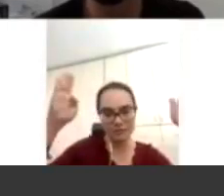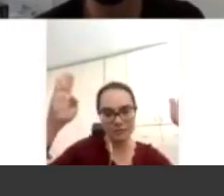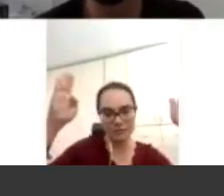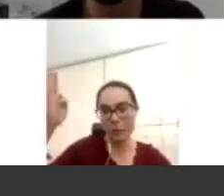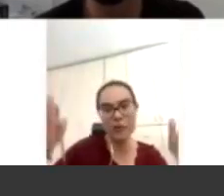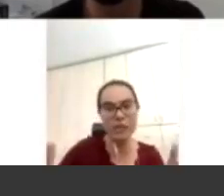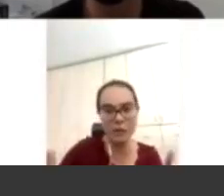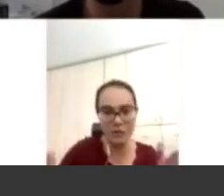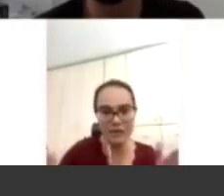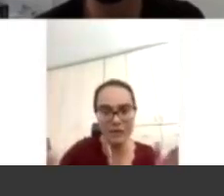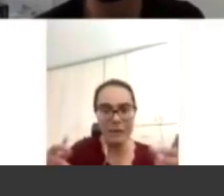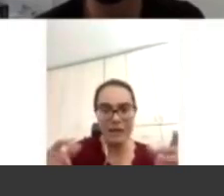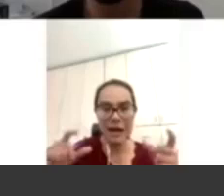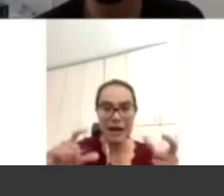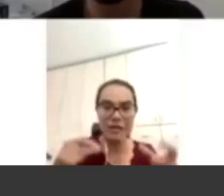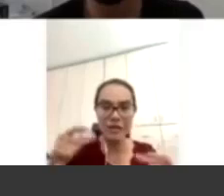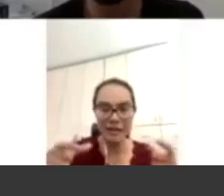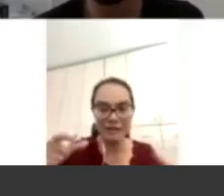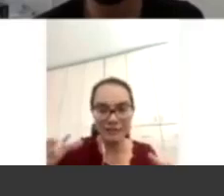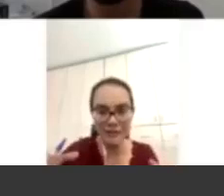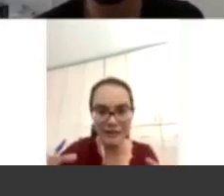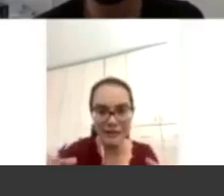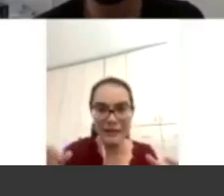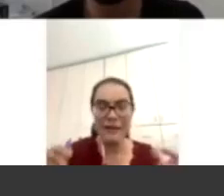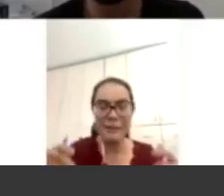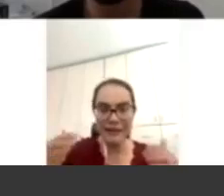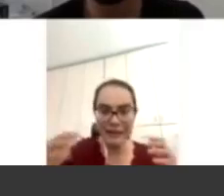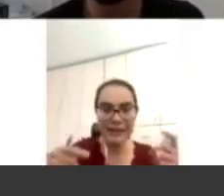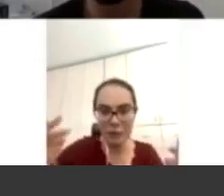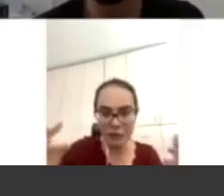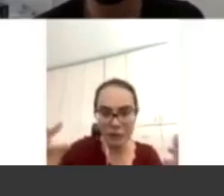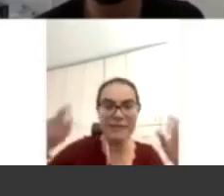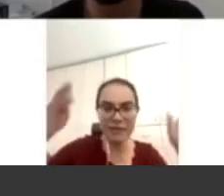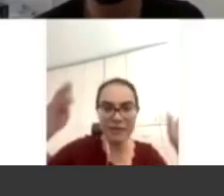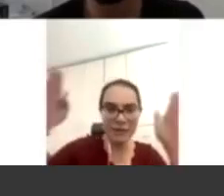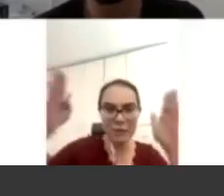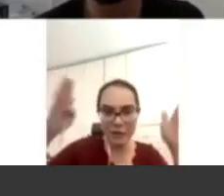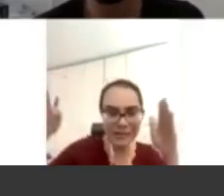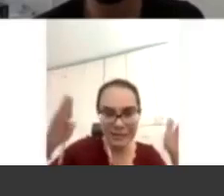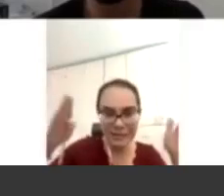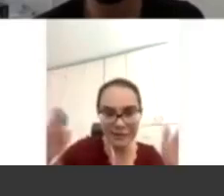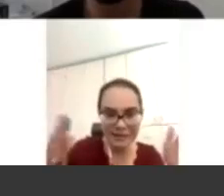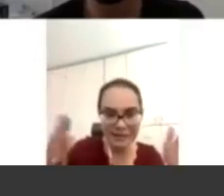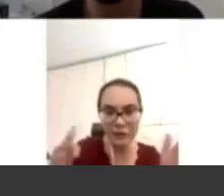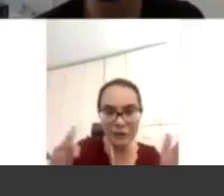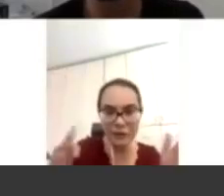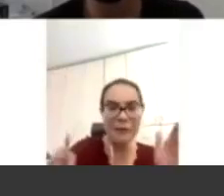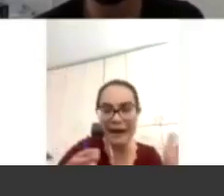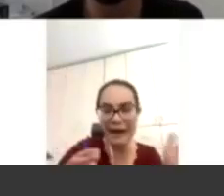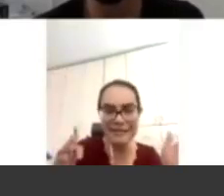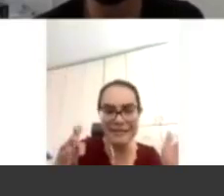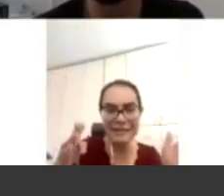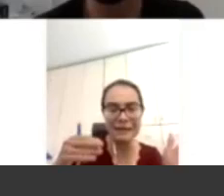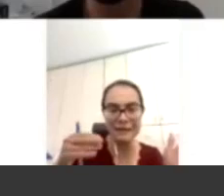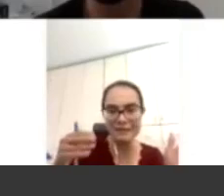o algoritmo em si, a gente tenta fazer para que a leitura e a tradução do conhecimento em si